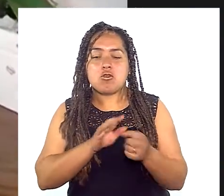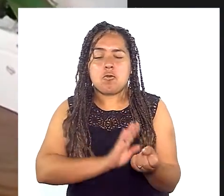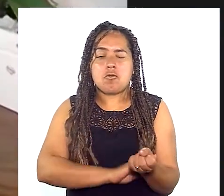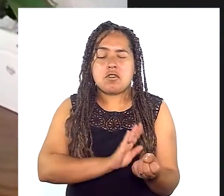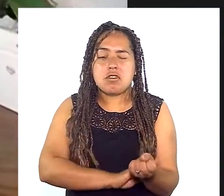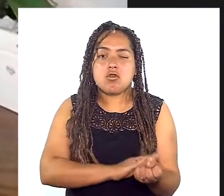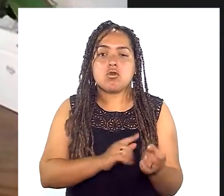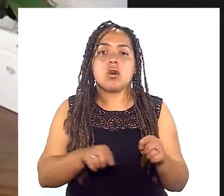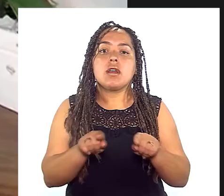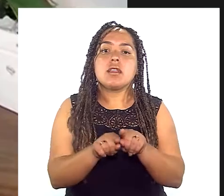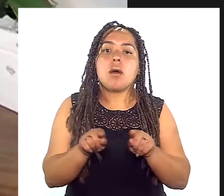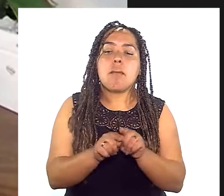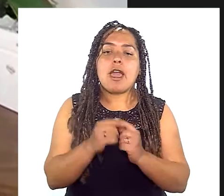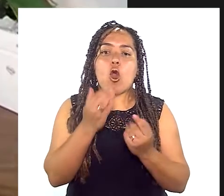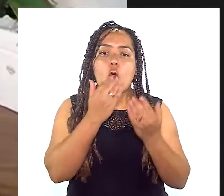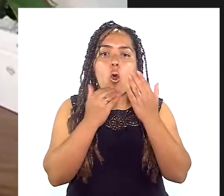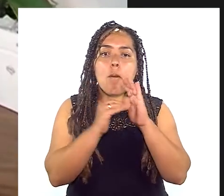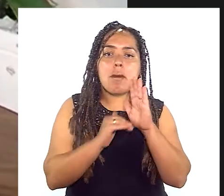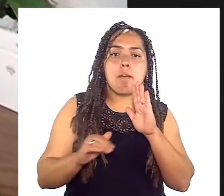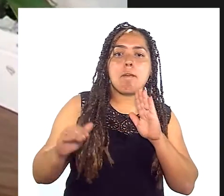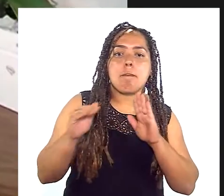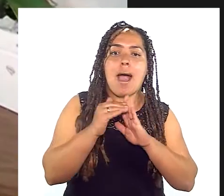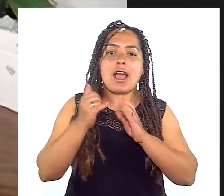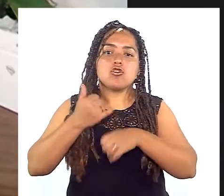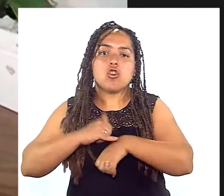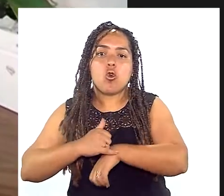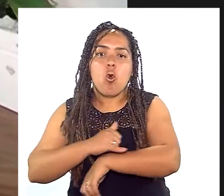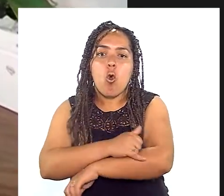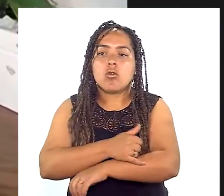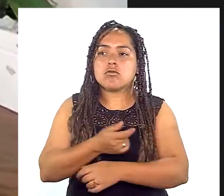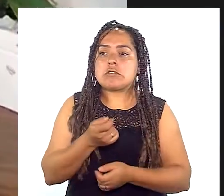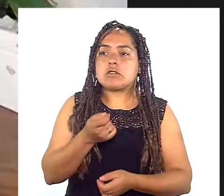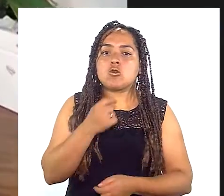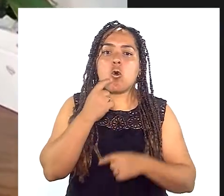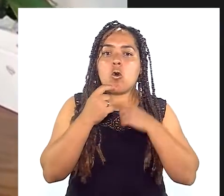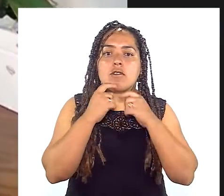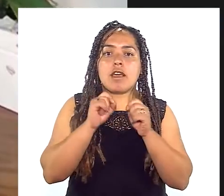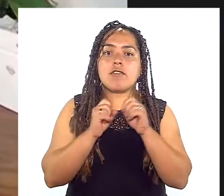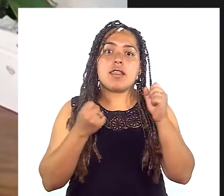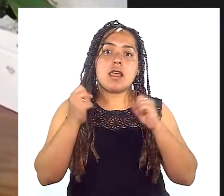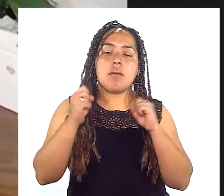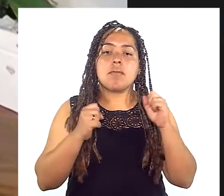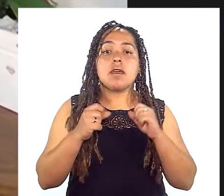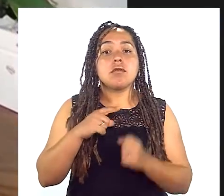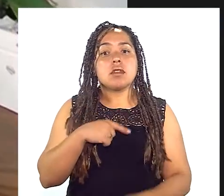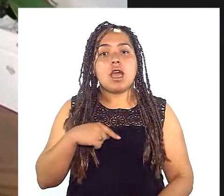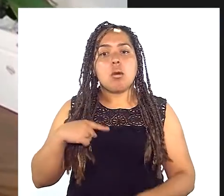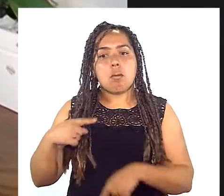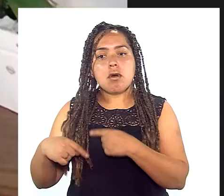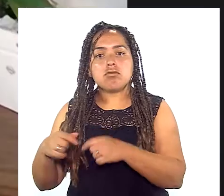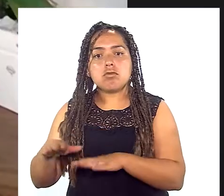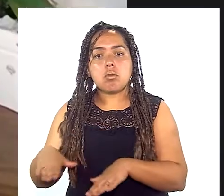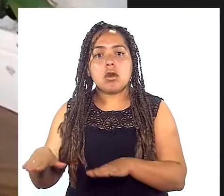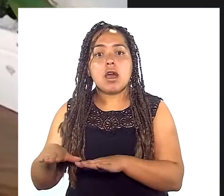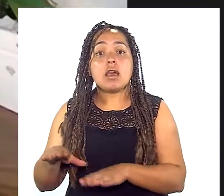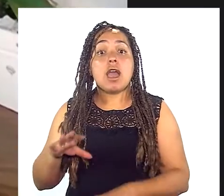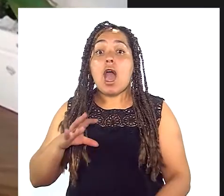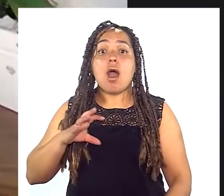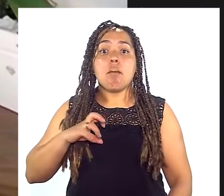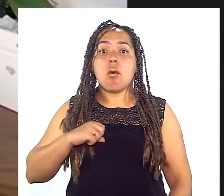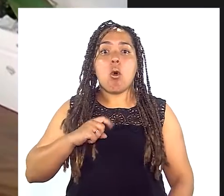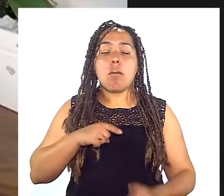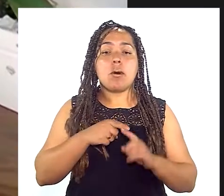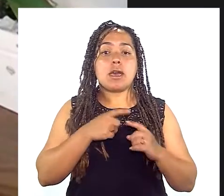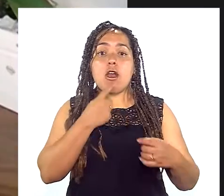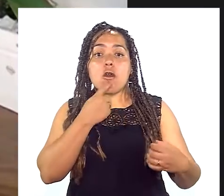come mal, falta de atividade física, sedentarismo. Mas, por outro lado, a gente também tem uma geração que curtiu, porque